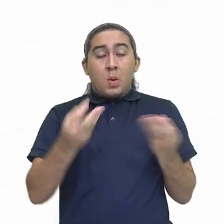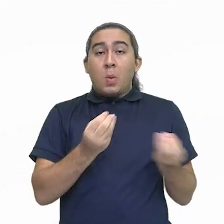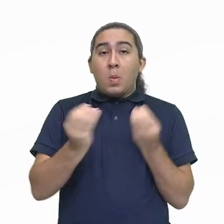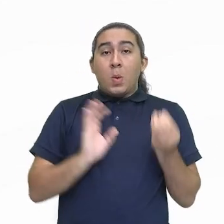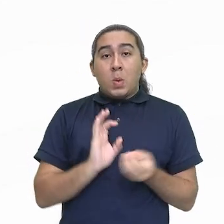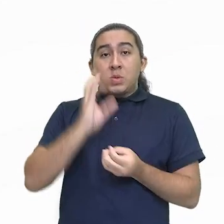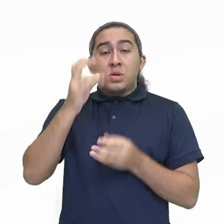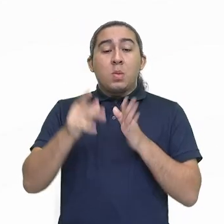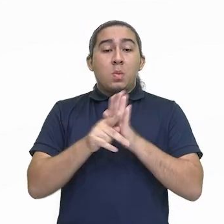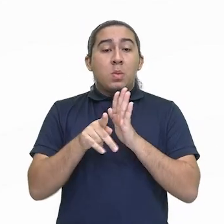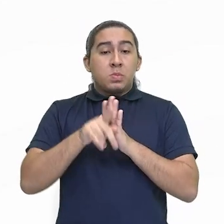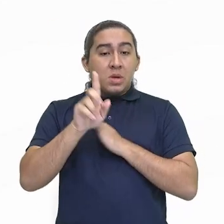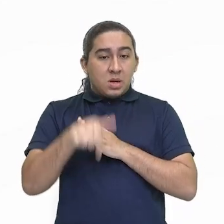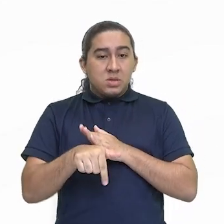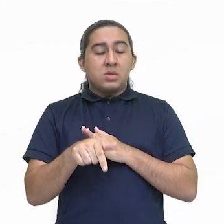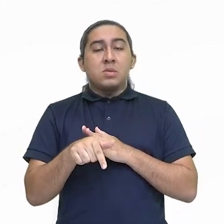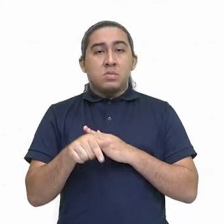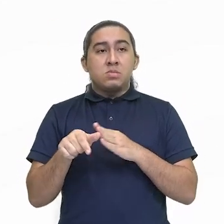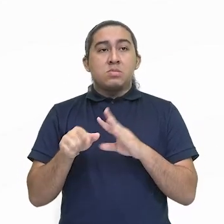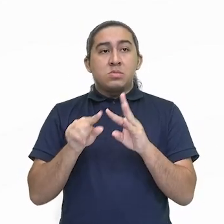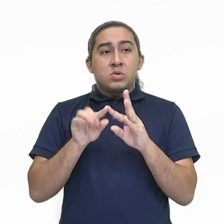a origem dos coacervados.